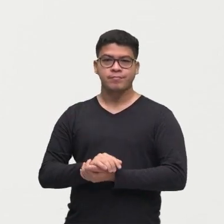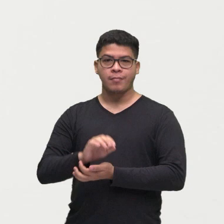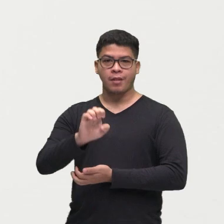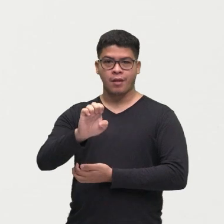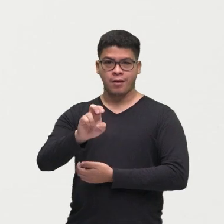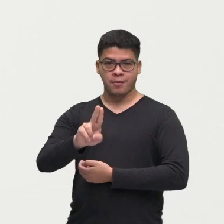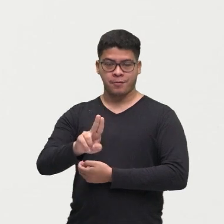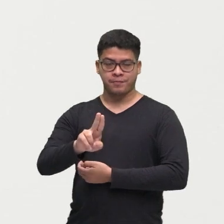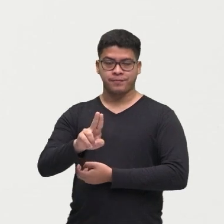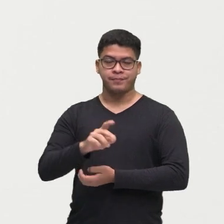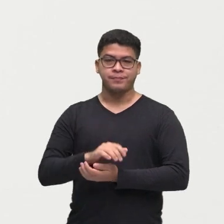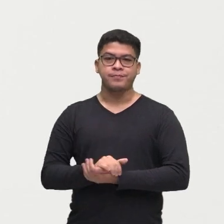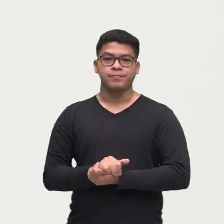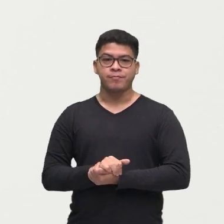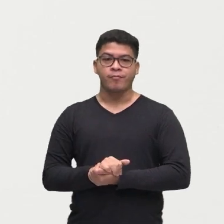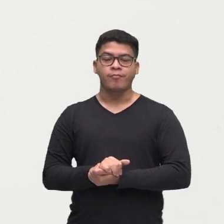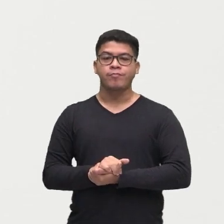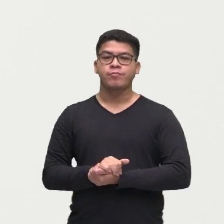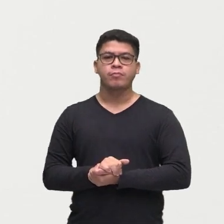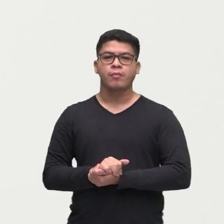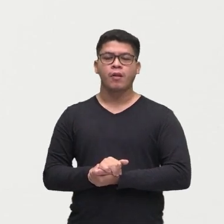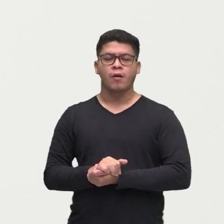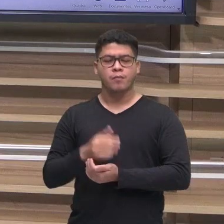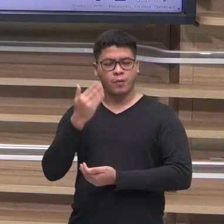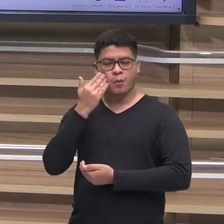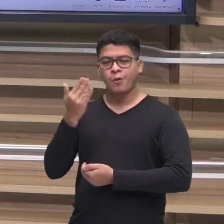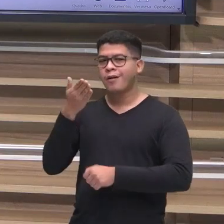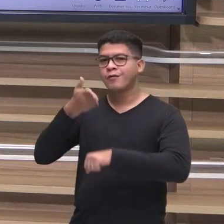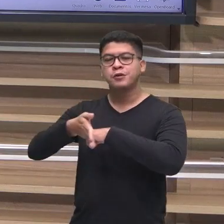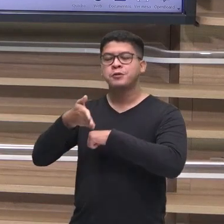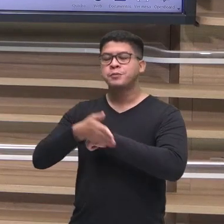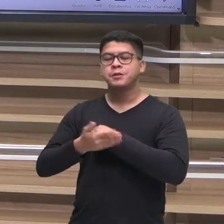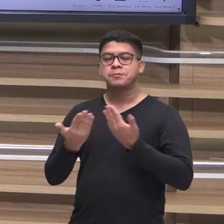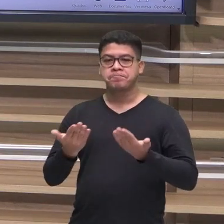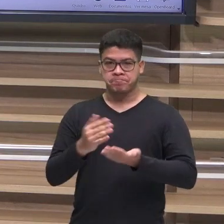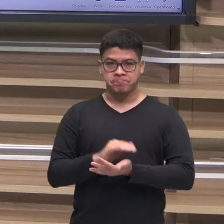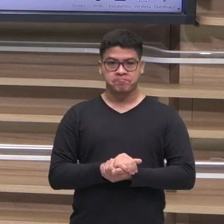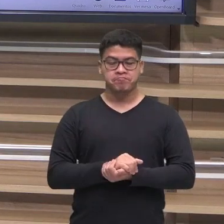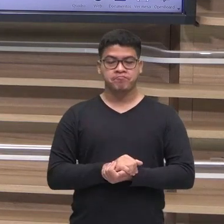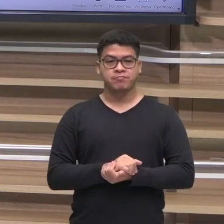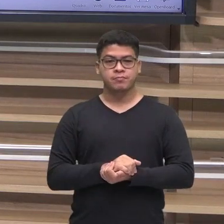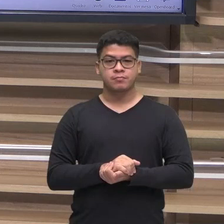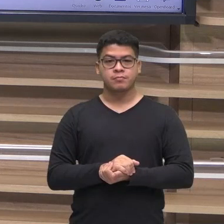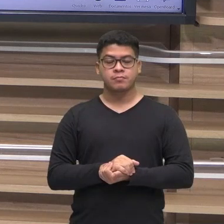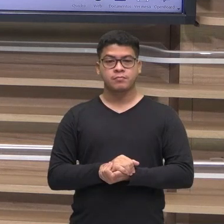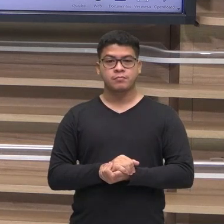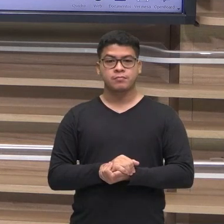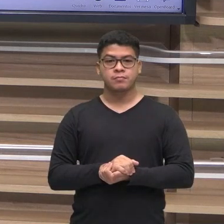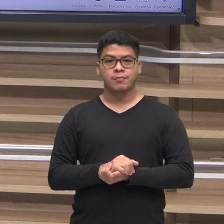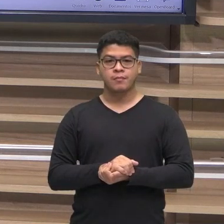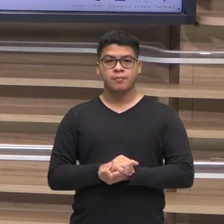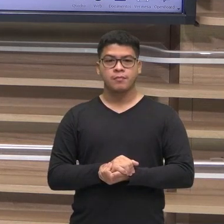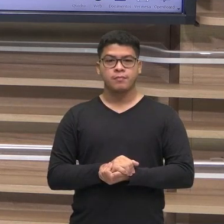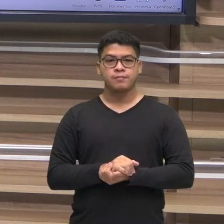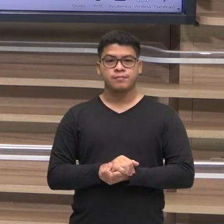aqui comigo. Vamos dar uma olhada quem participou aqui. Vamos lá, deixa eu ver aqui. Quem está comigo?